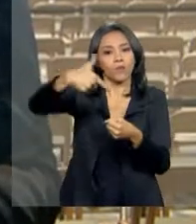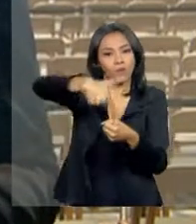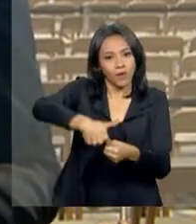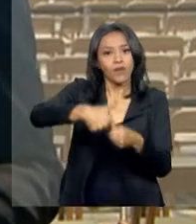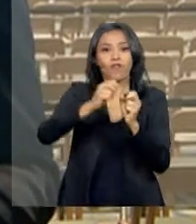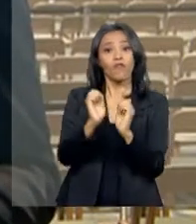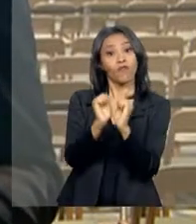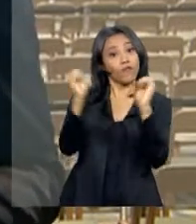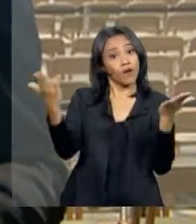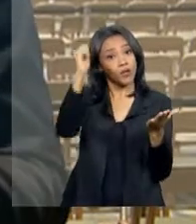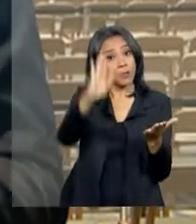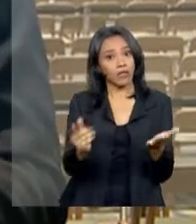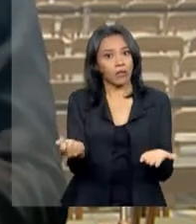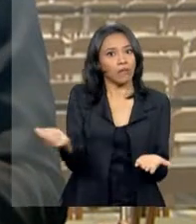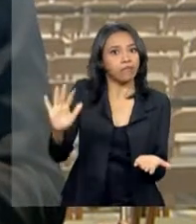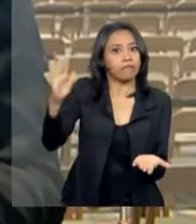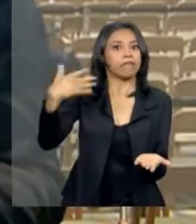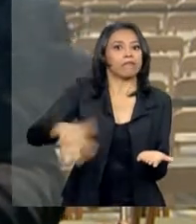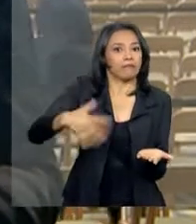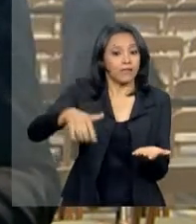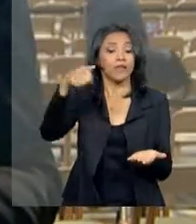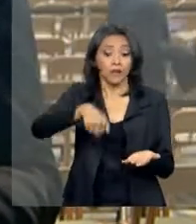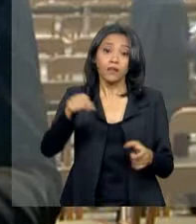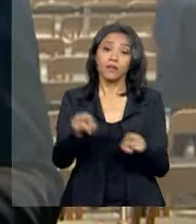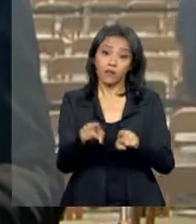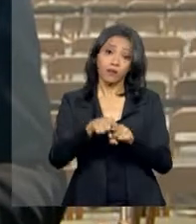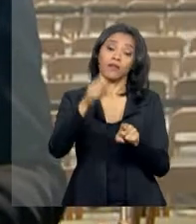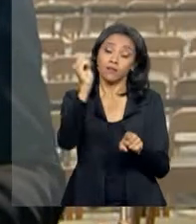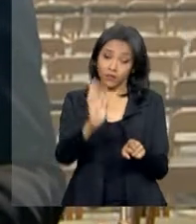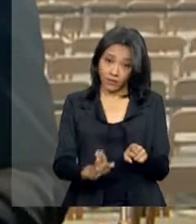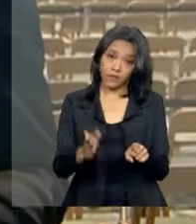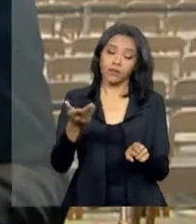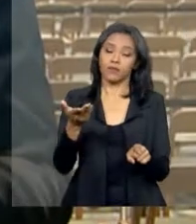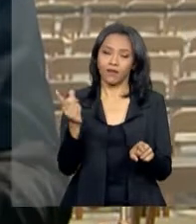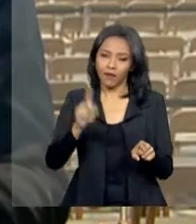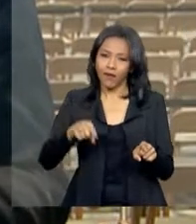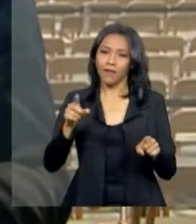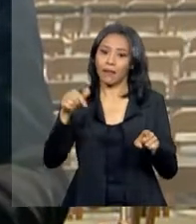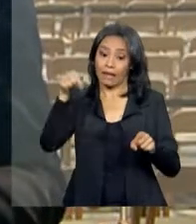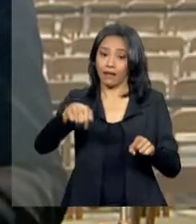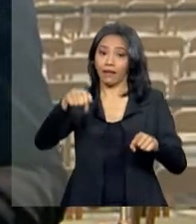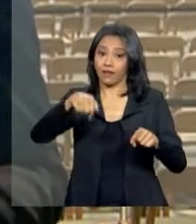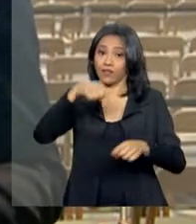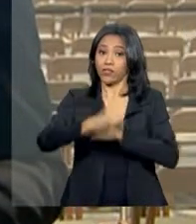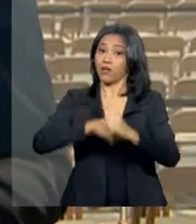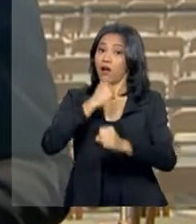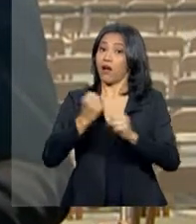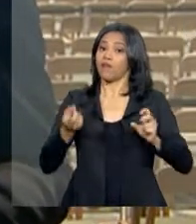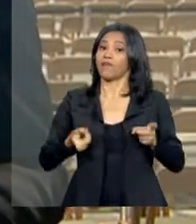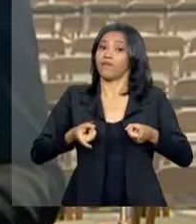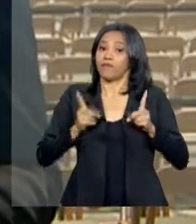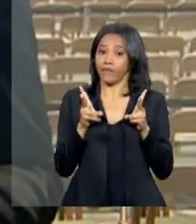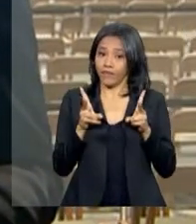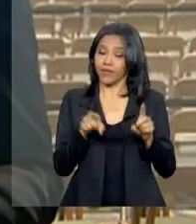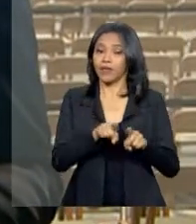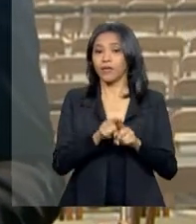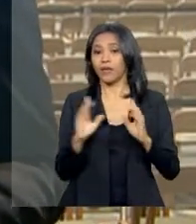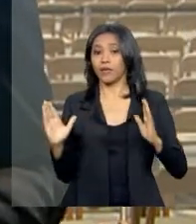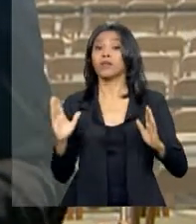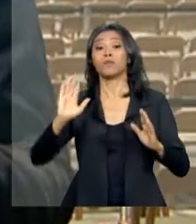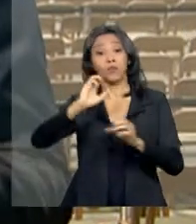e também dos leilões aqui no brasil previstos para este ano e também para 2019